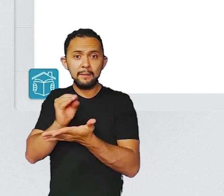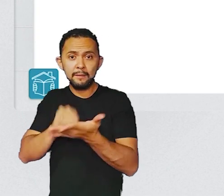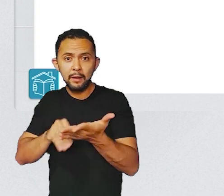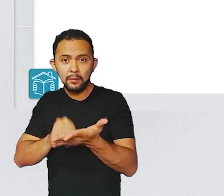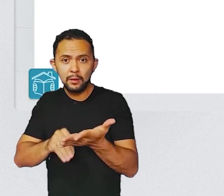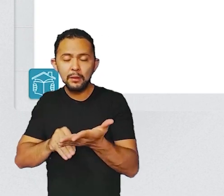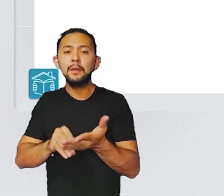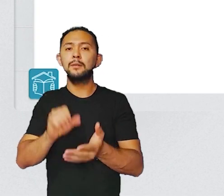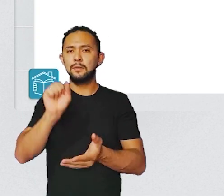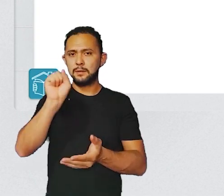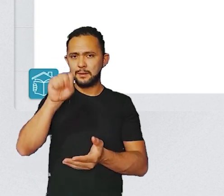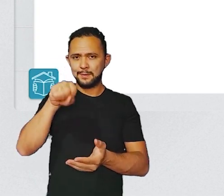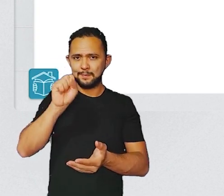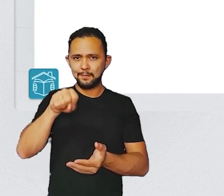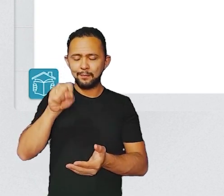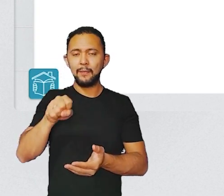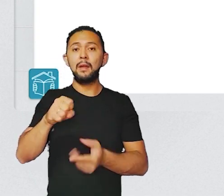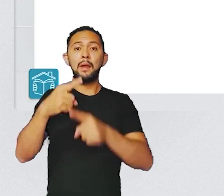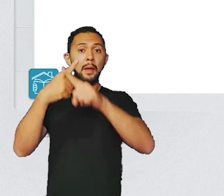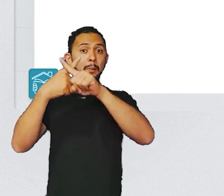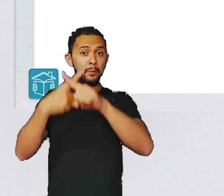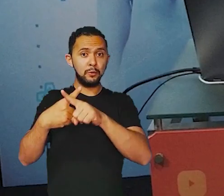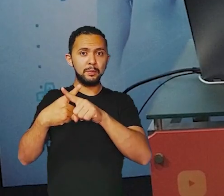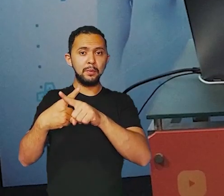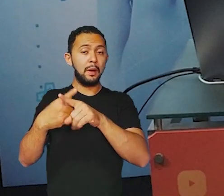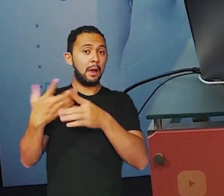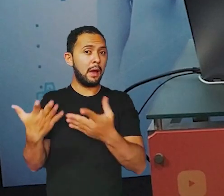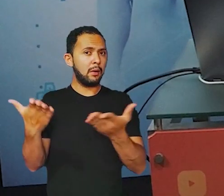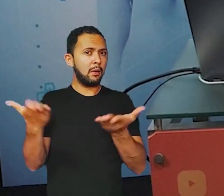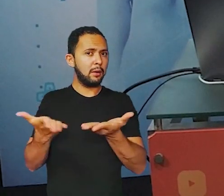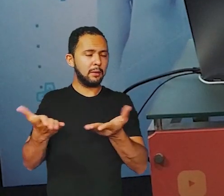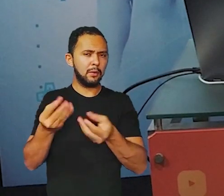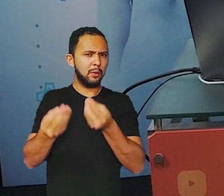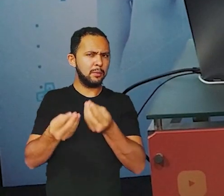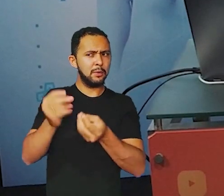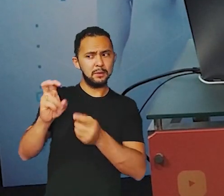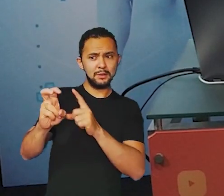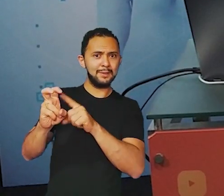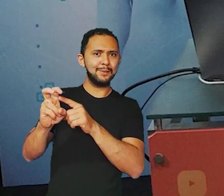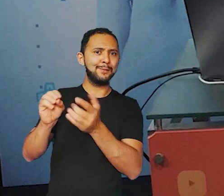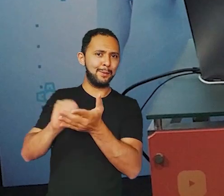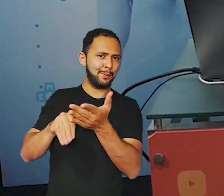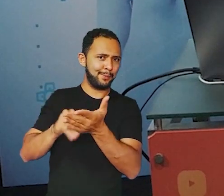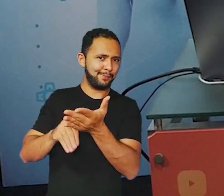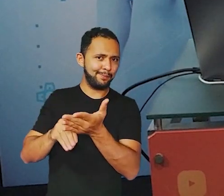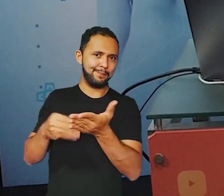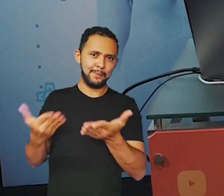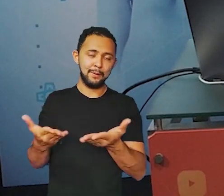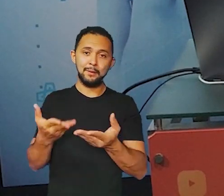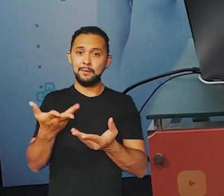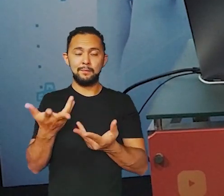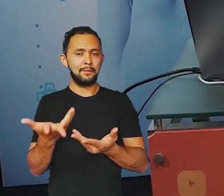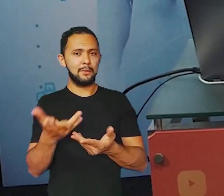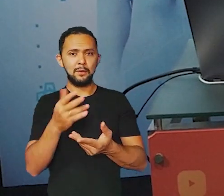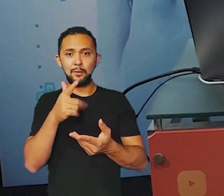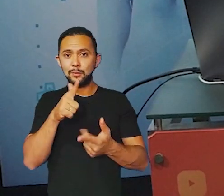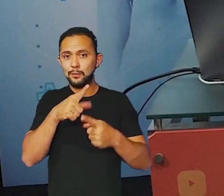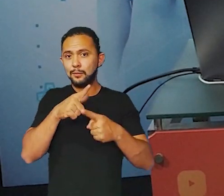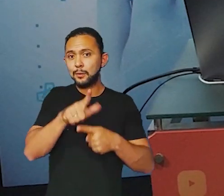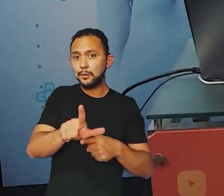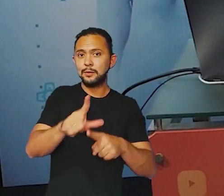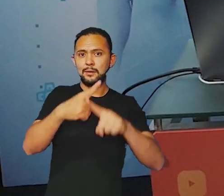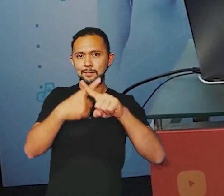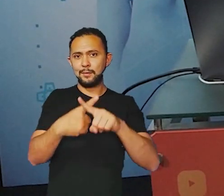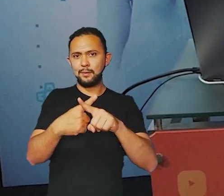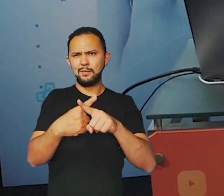número é múltiplo. Nesse caso, como sobrou 5, significa que 320 não é múltiplo de 15. Professor, você está falando de múltiplo aí, mas não estou entendendo